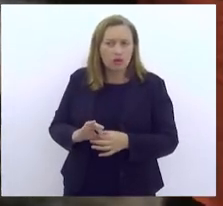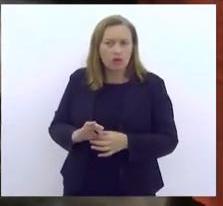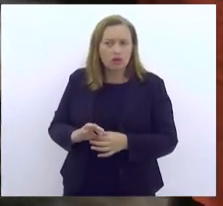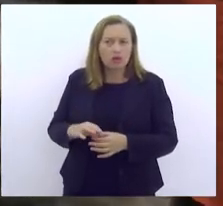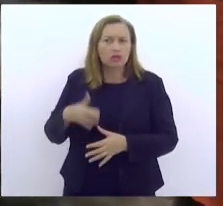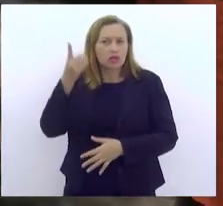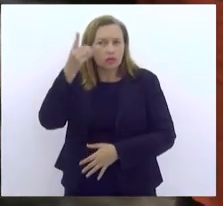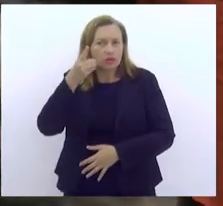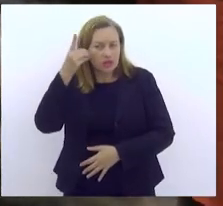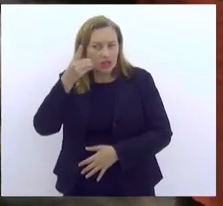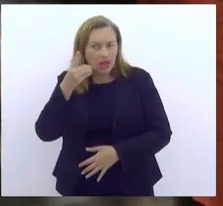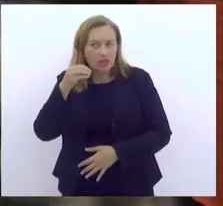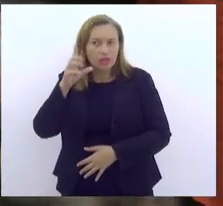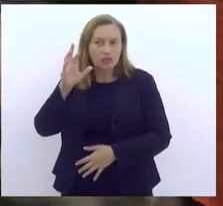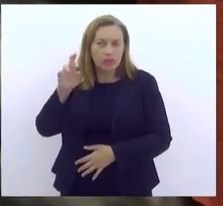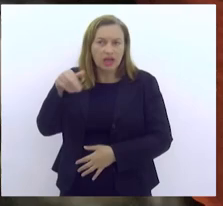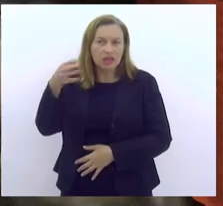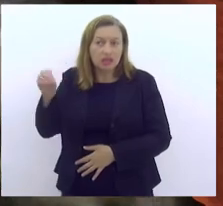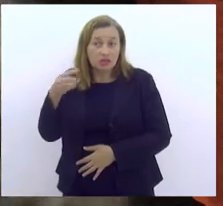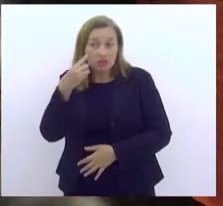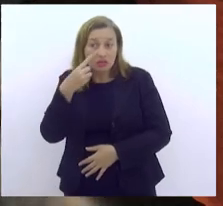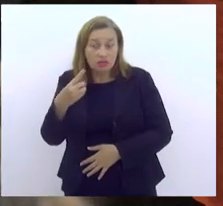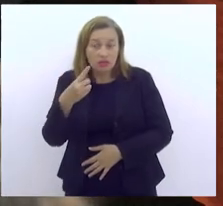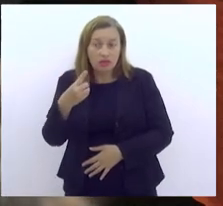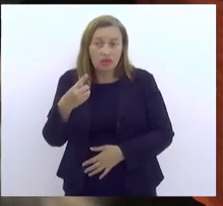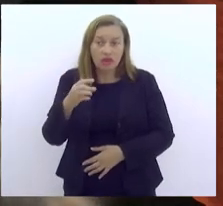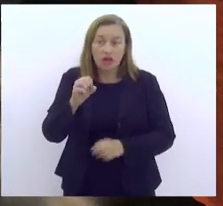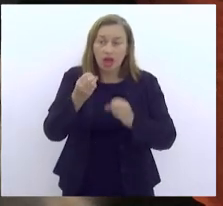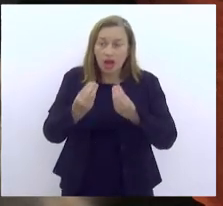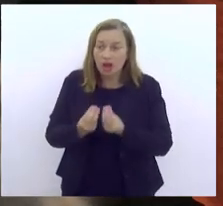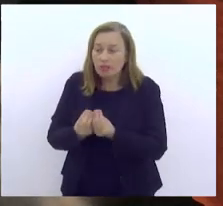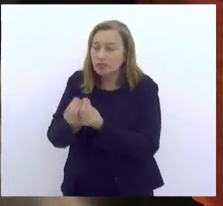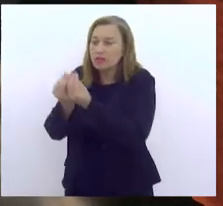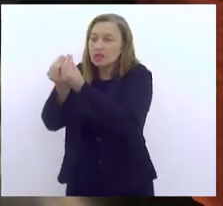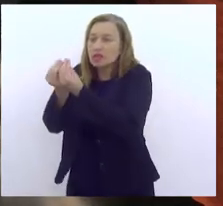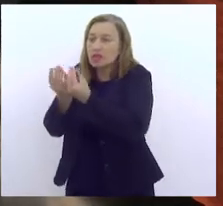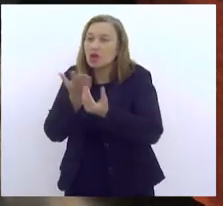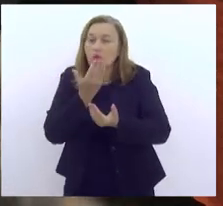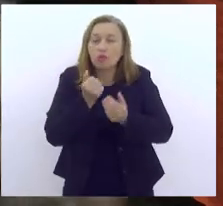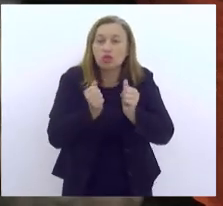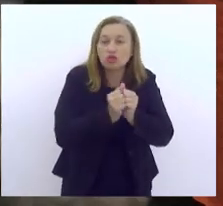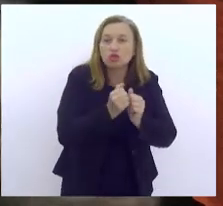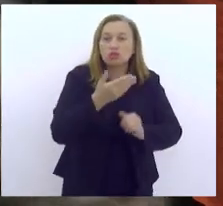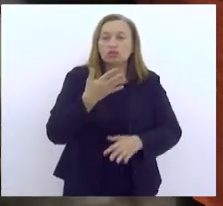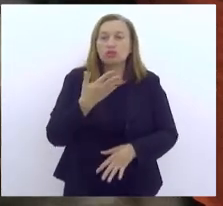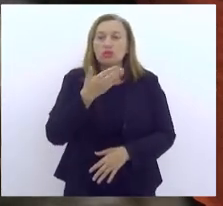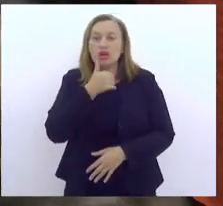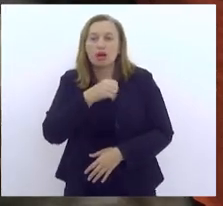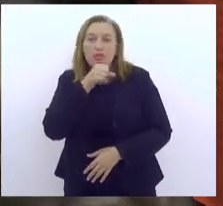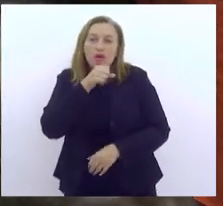deputado Brazão, assistir à missa e almoçar com a minha mãe, tirando as minhas